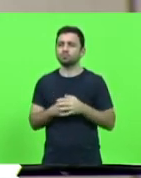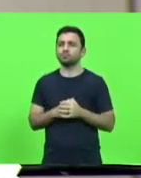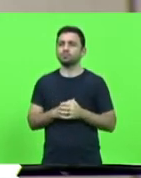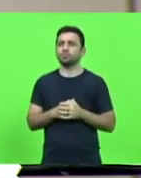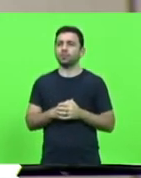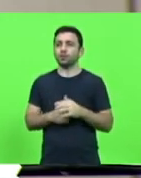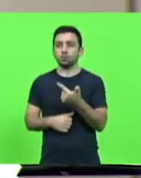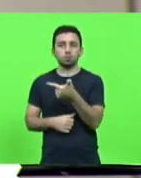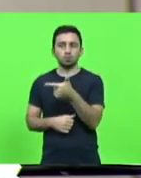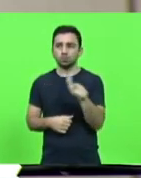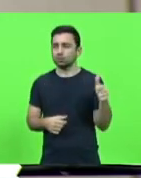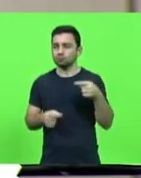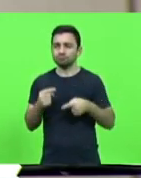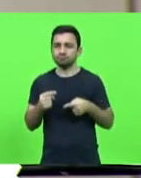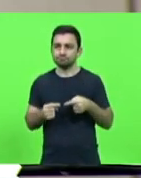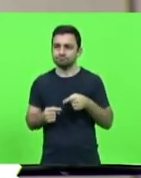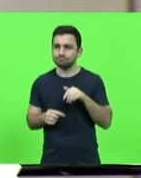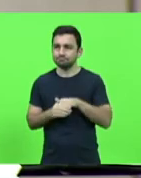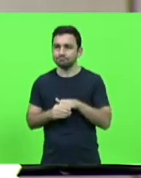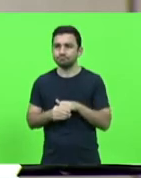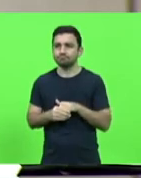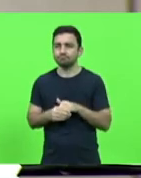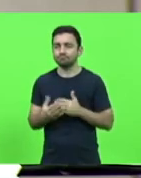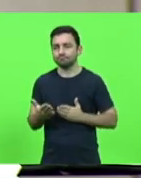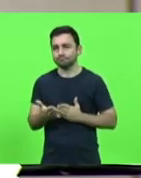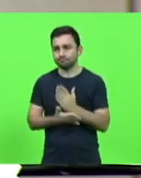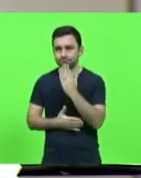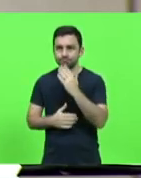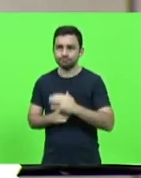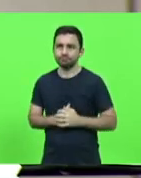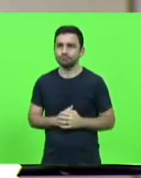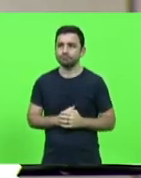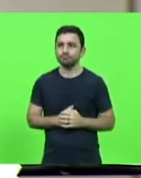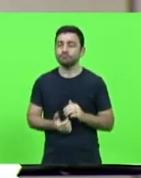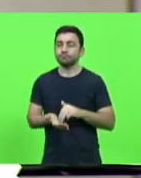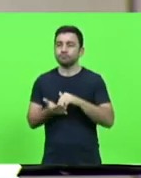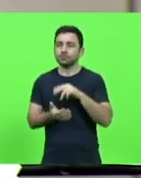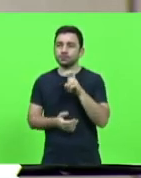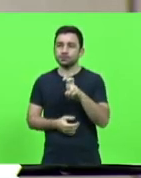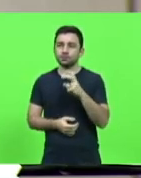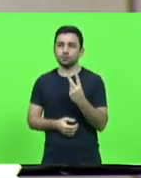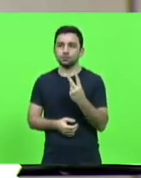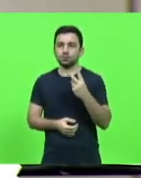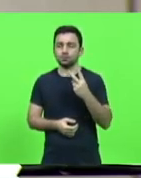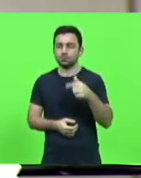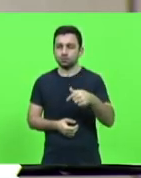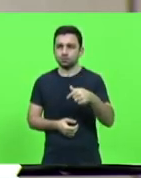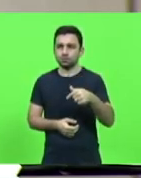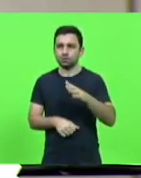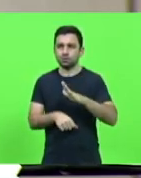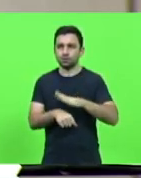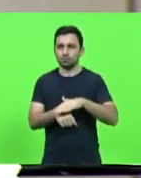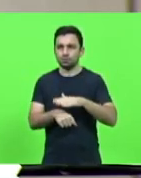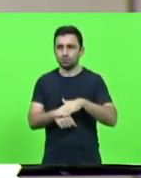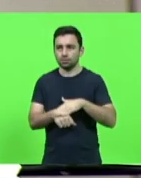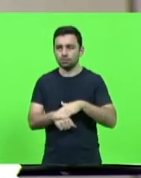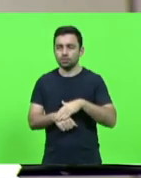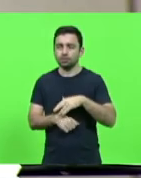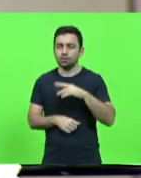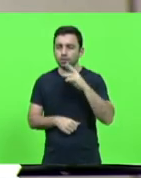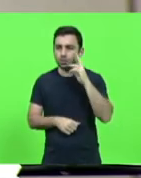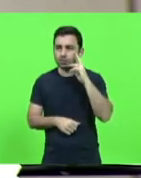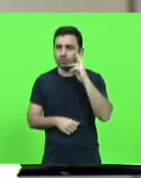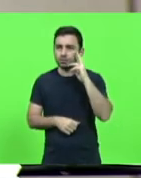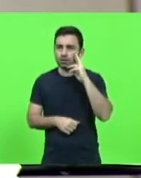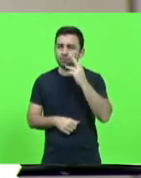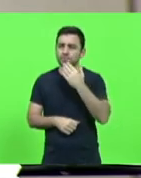Não havendo quem queira discutir, em votação. Aprovado. Moção número 527, deputado Rodrigo Minotto, apelando